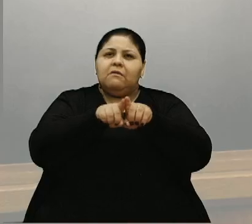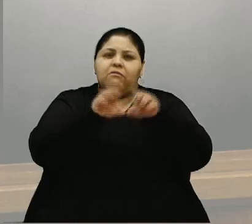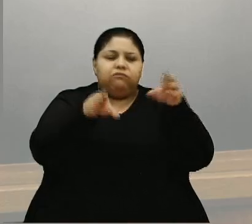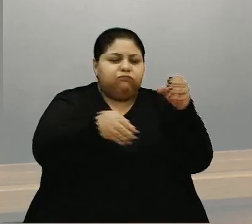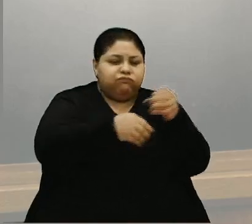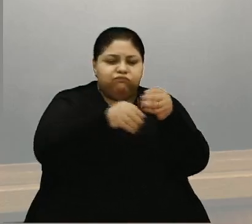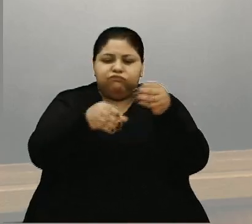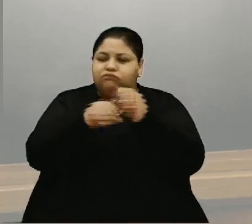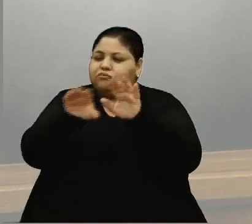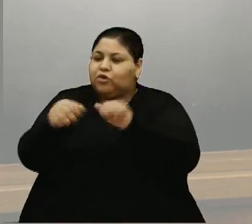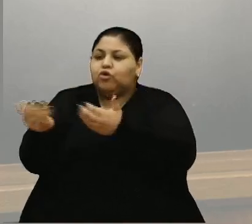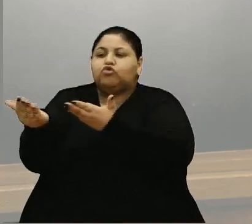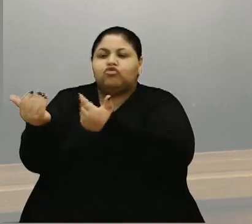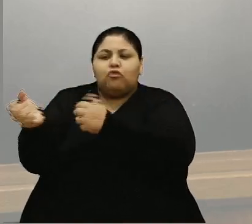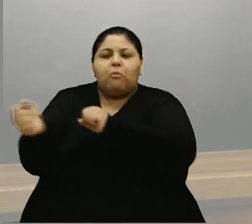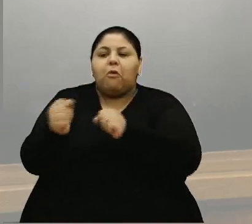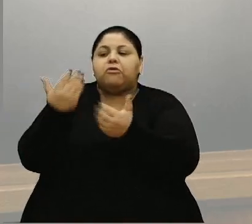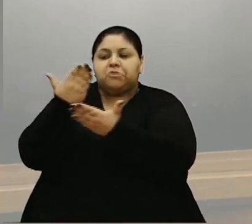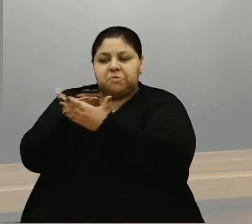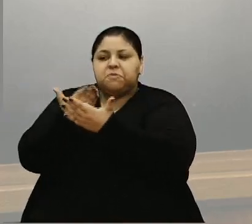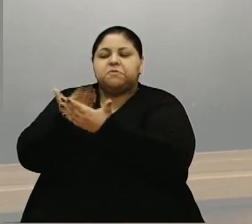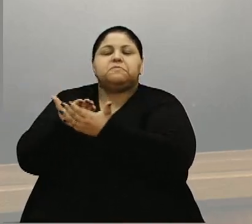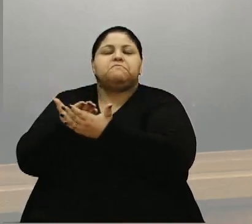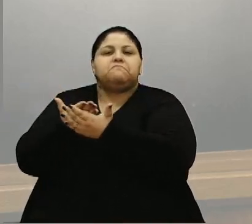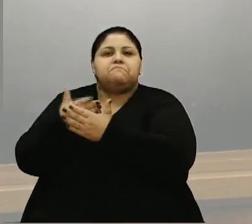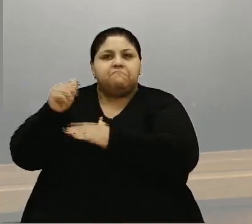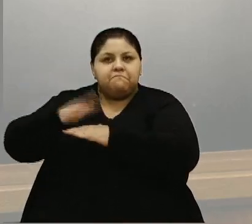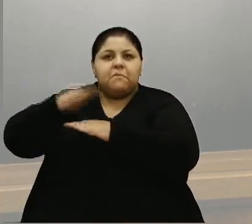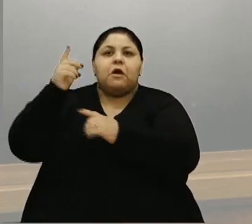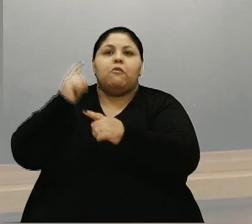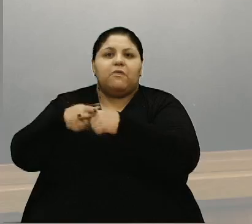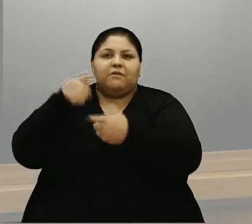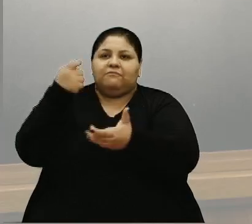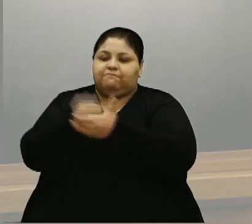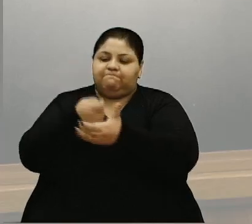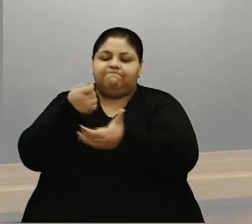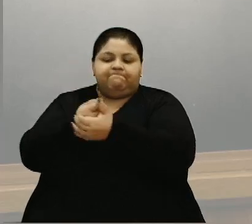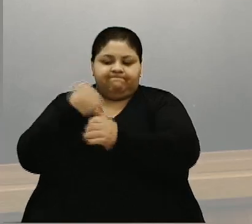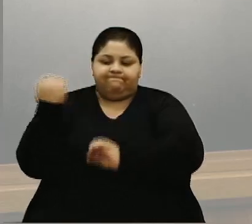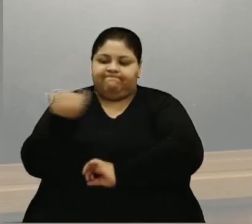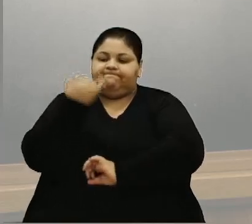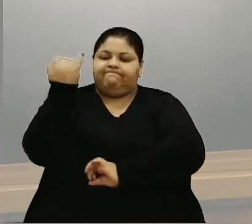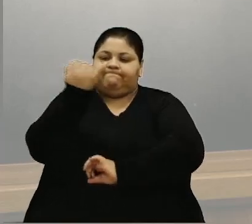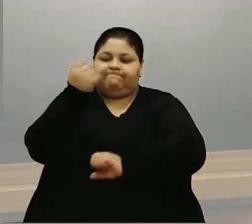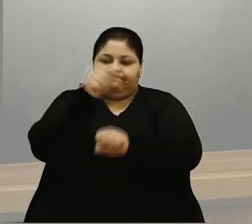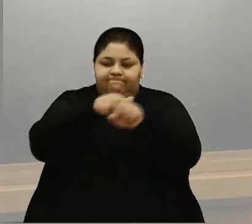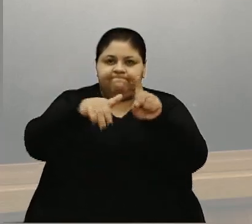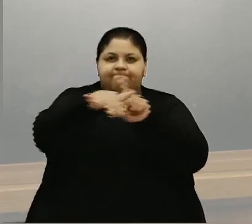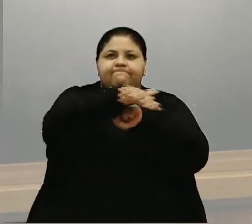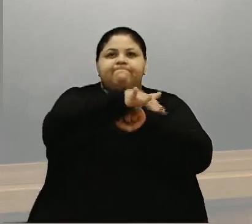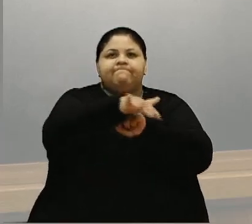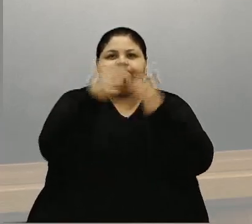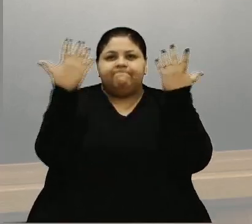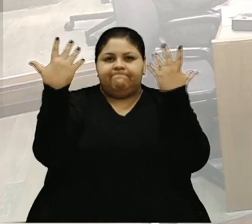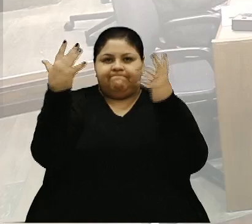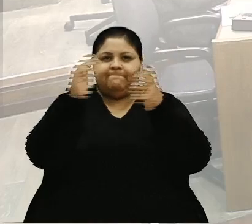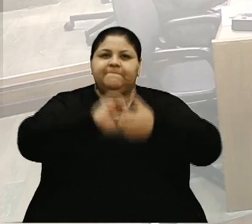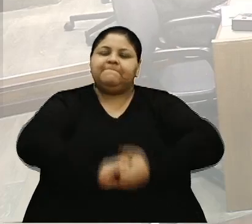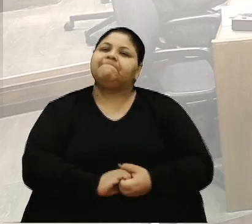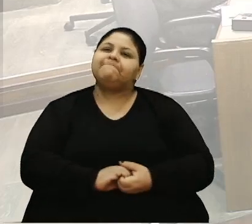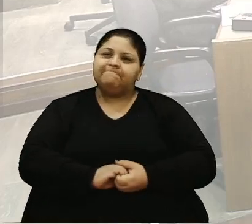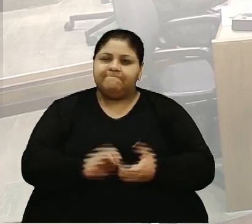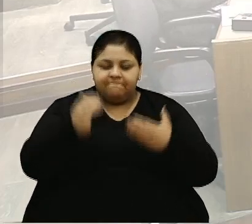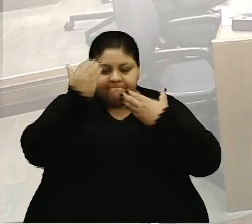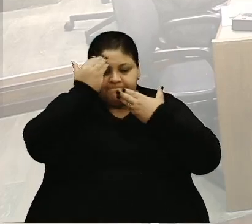que possam estudar cada vez mais, porque isso é uma luta importante da nossa sociedade. Parabéns.